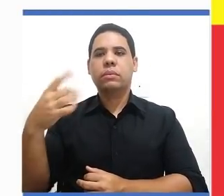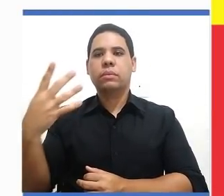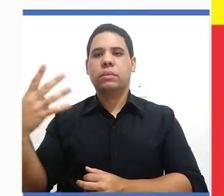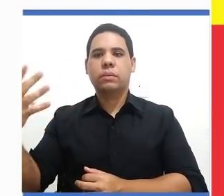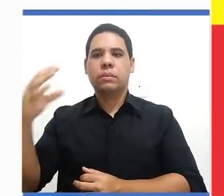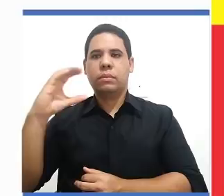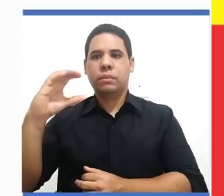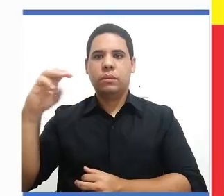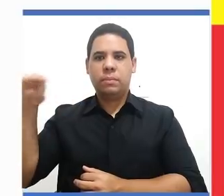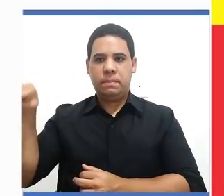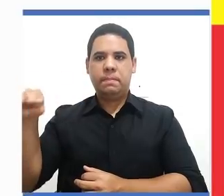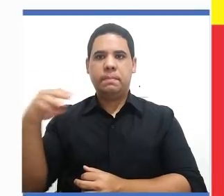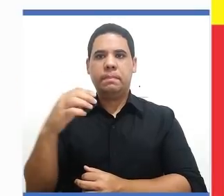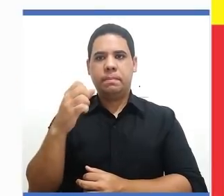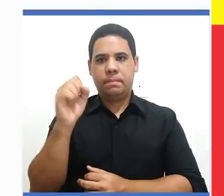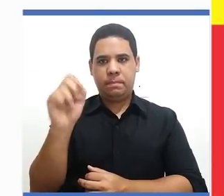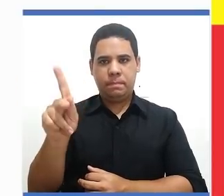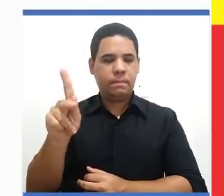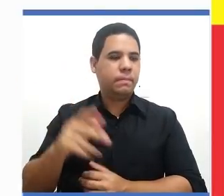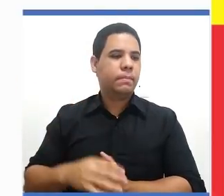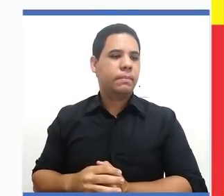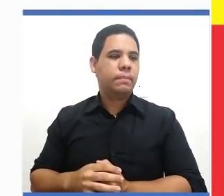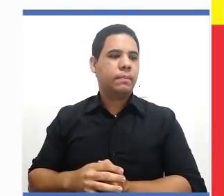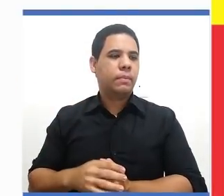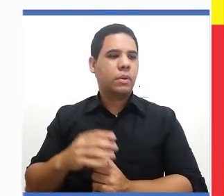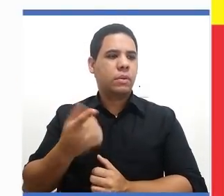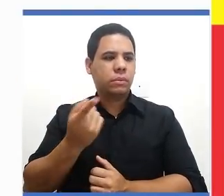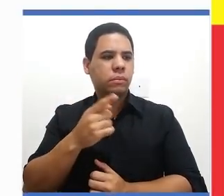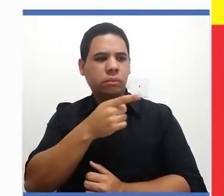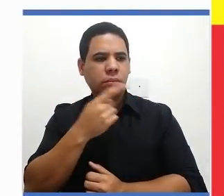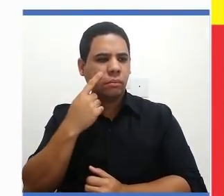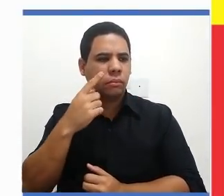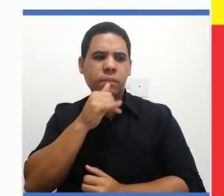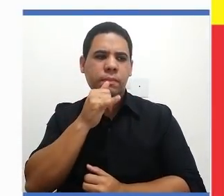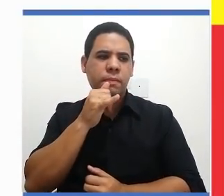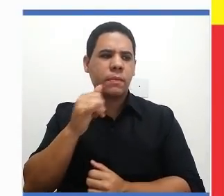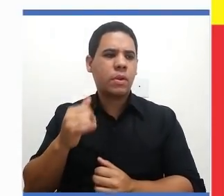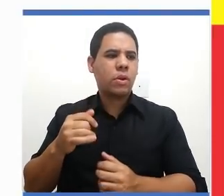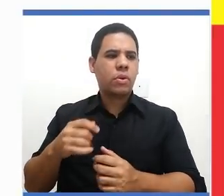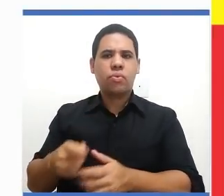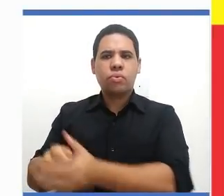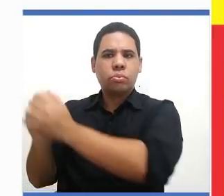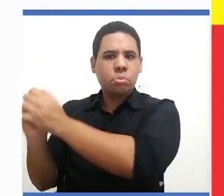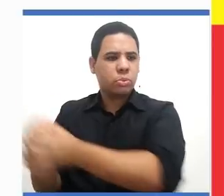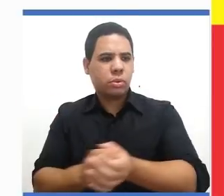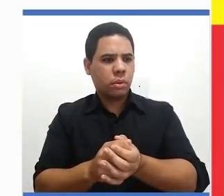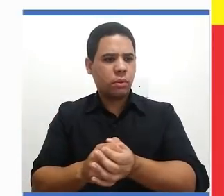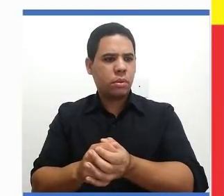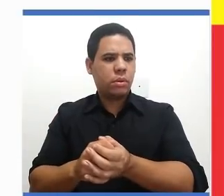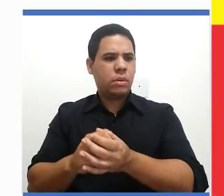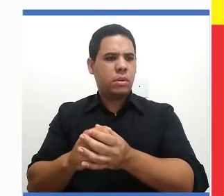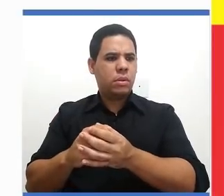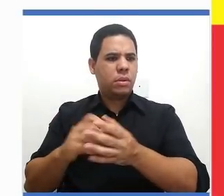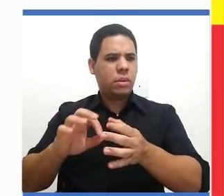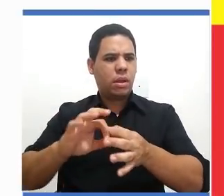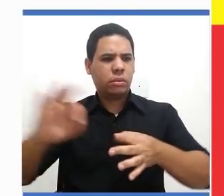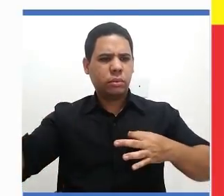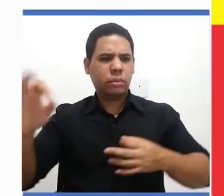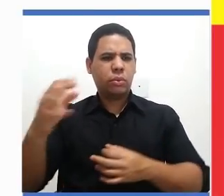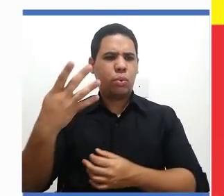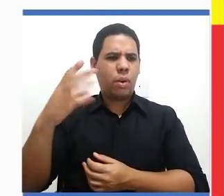a 40 jardas do buraco. Qual a distância em metros que o jogador se encontra do buraco? Então, jardas. A gente tem